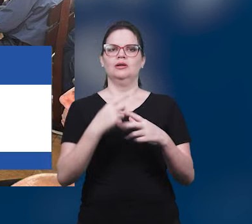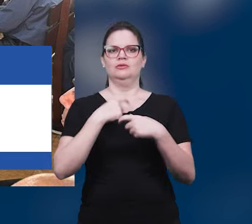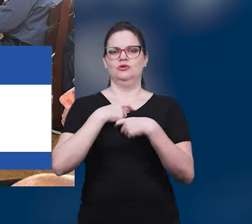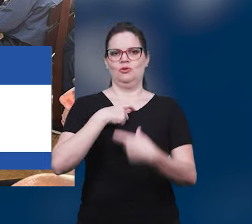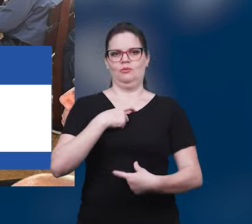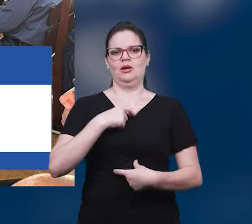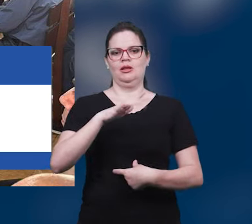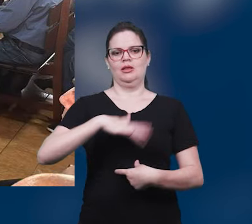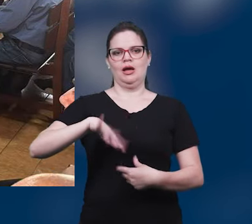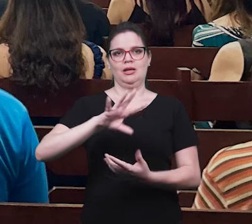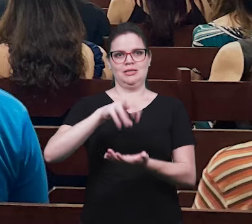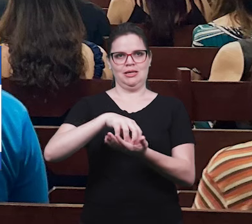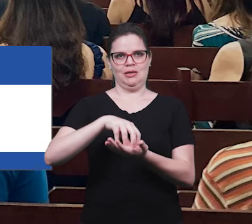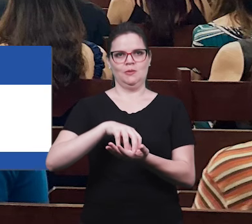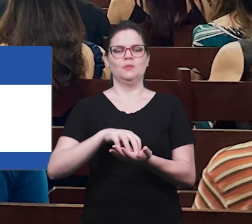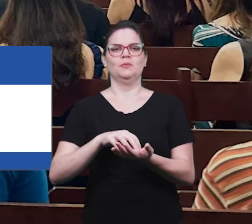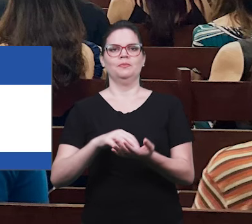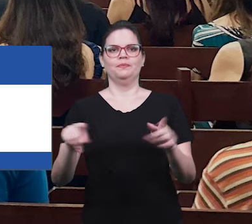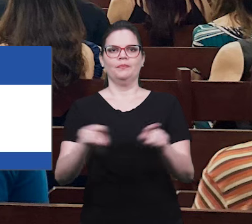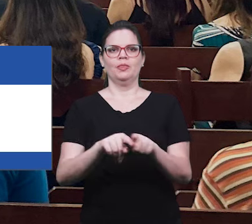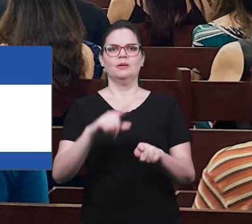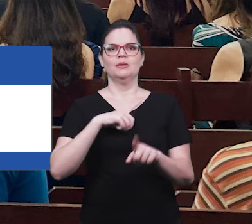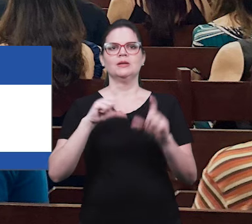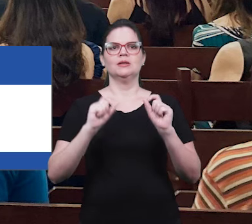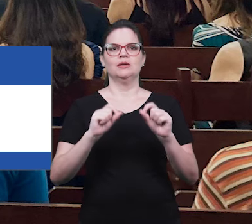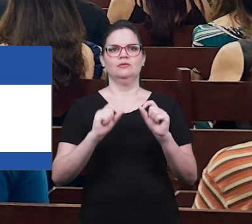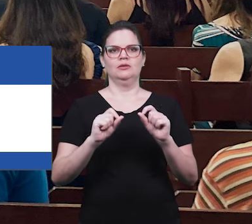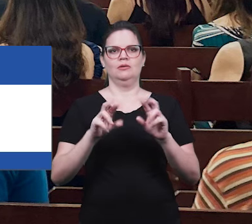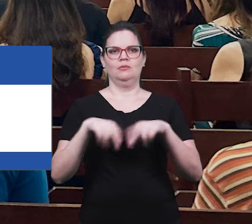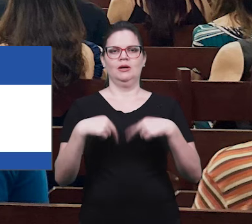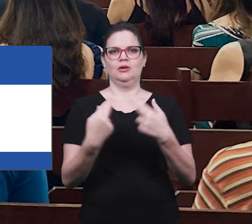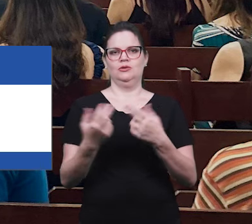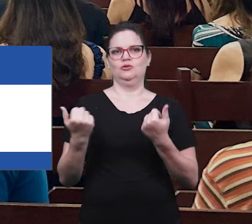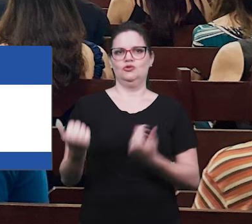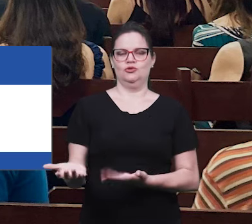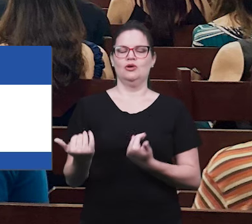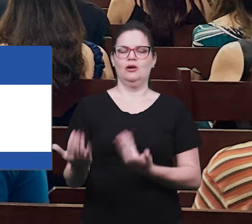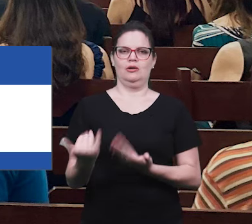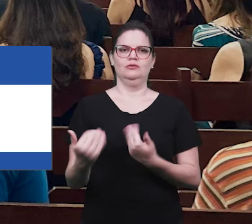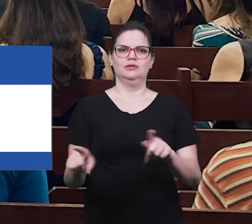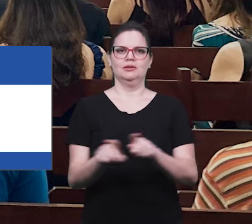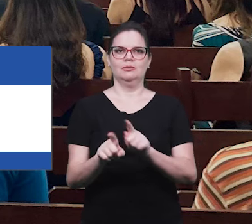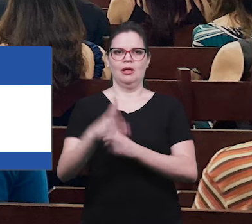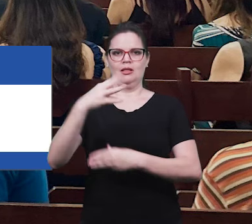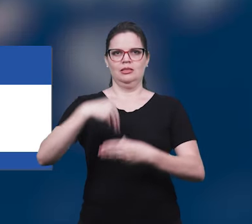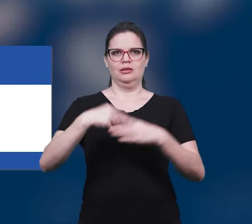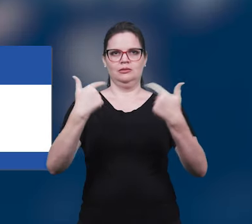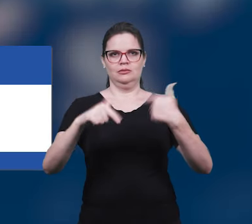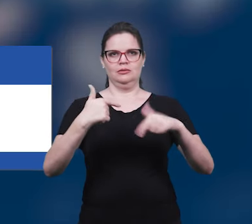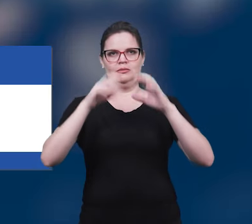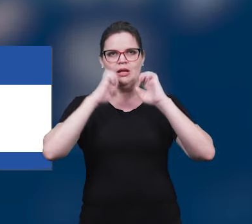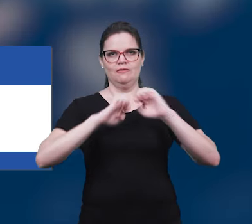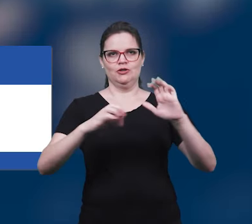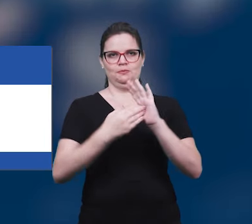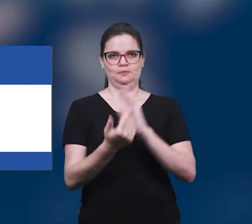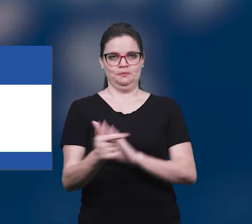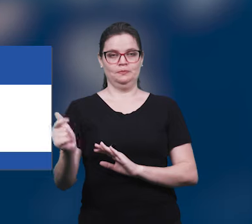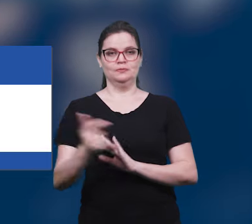área central e nós tivemos também uma reunião com os jovens do trabalho do Evangelho sem